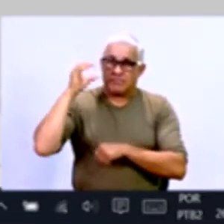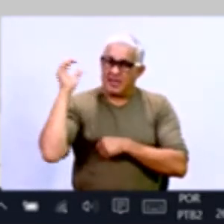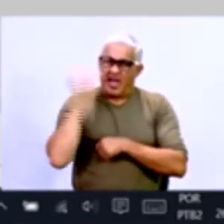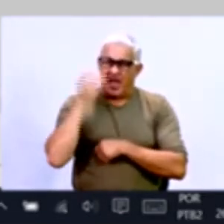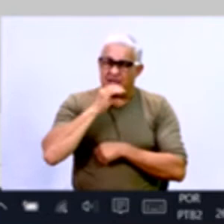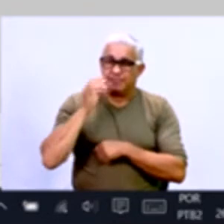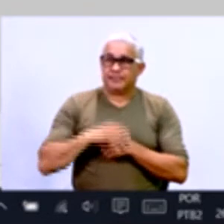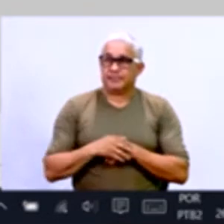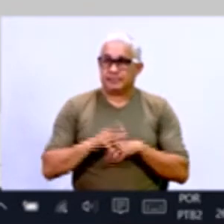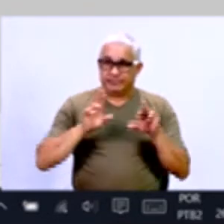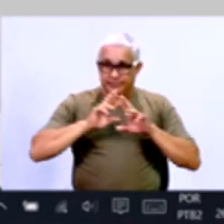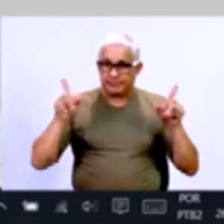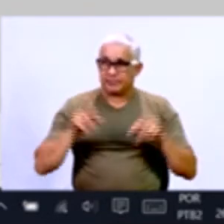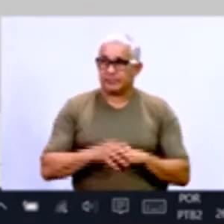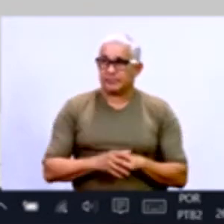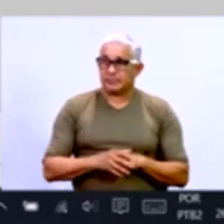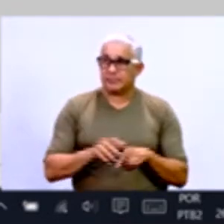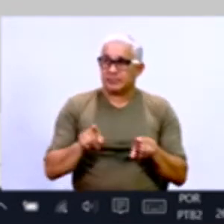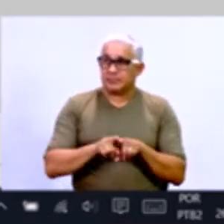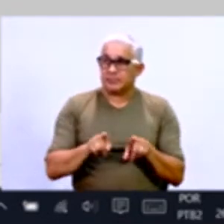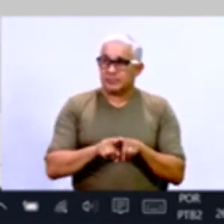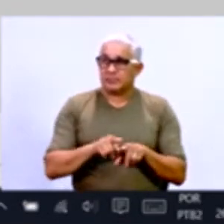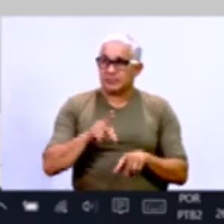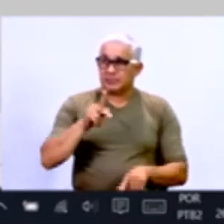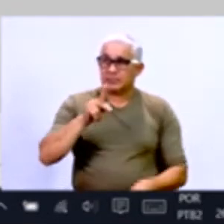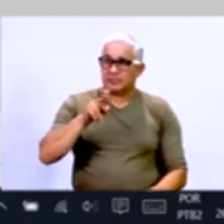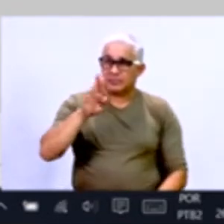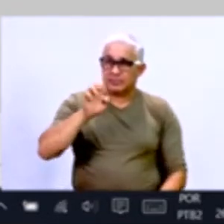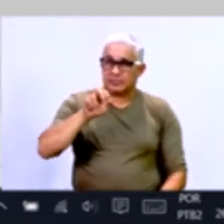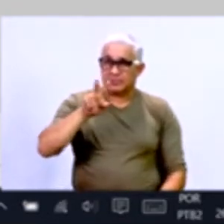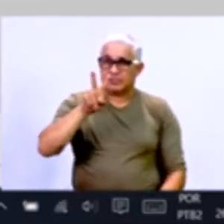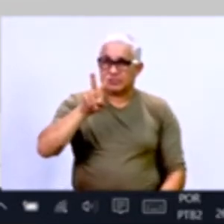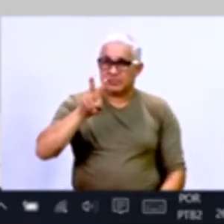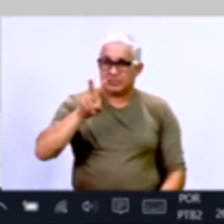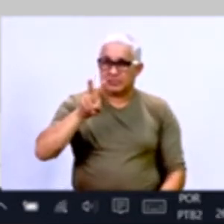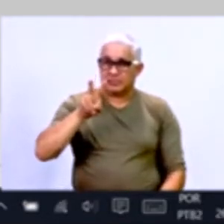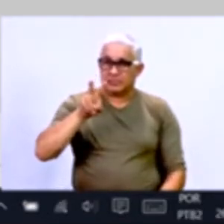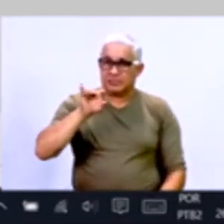bem diferente. Posso dar um preview aqui, ó.